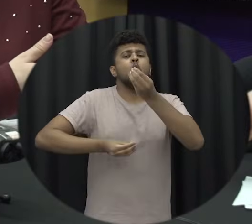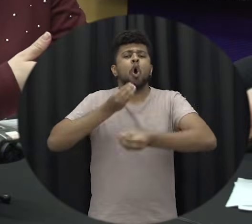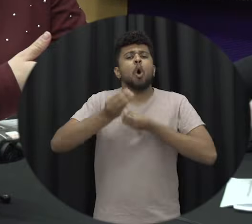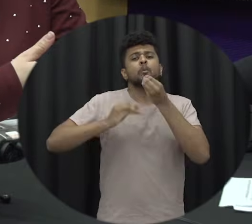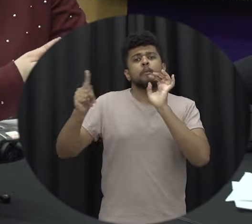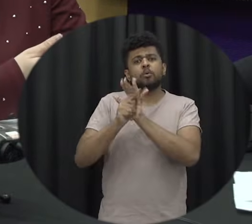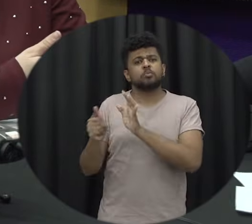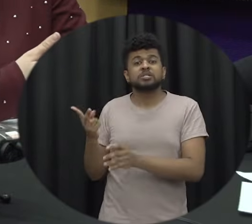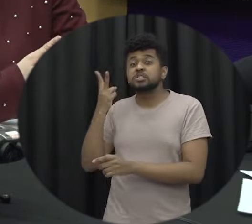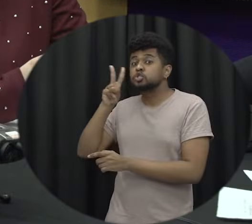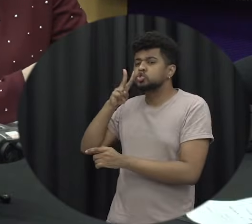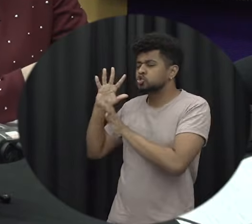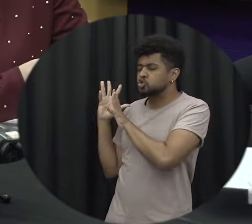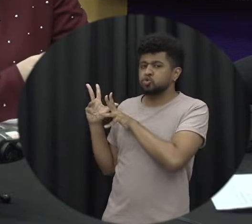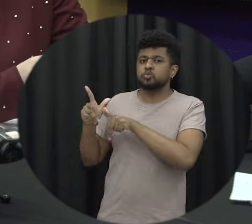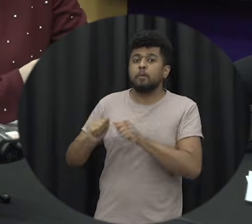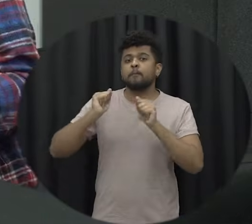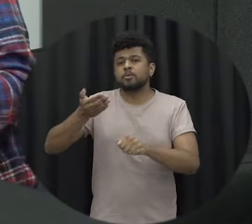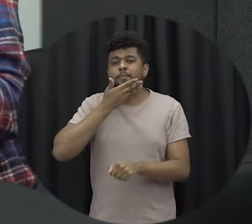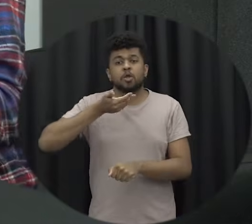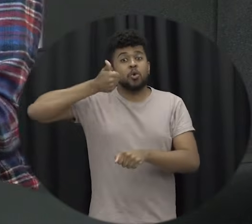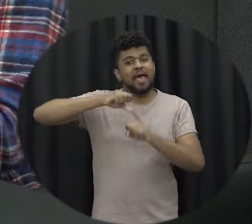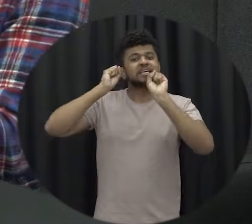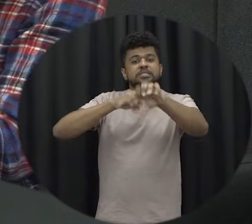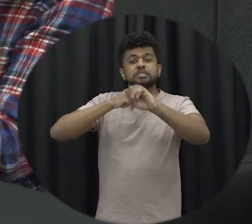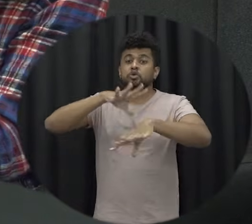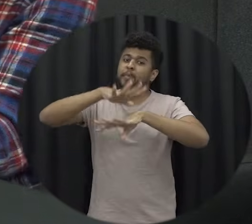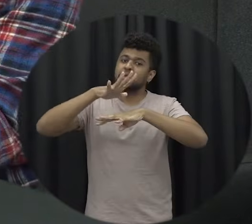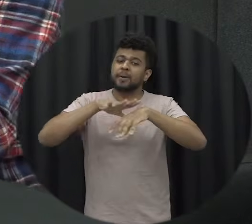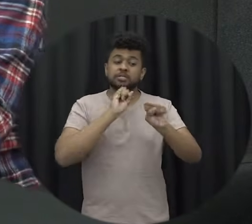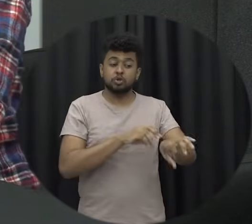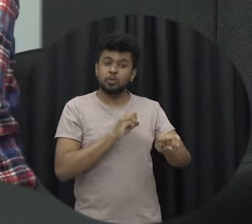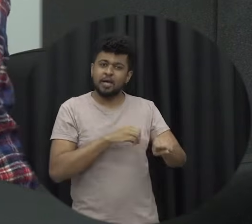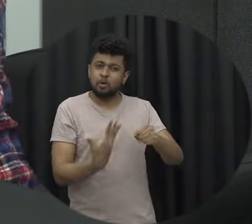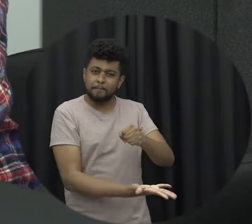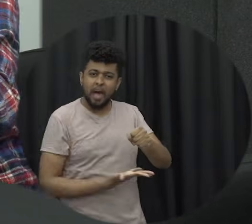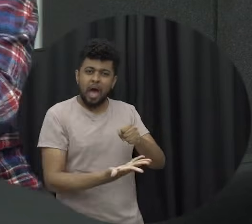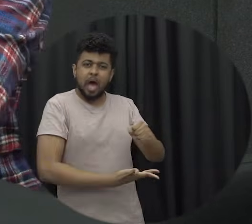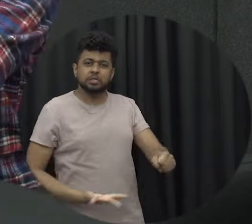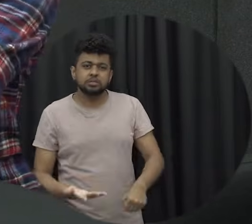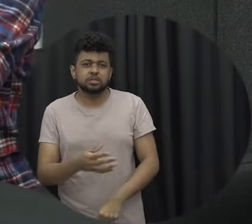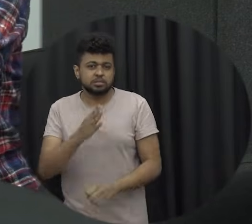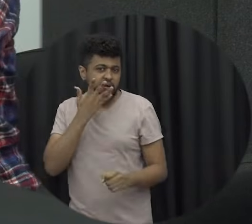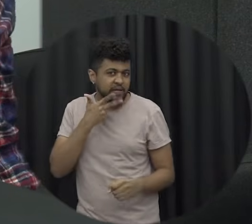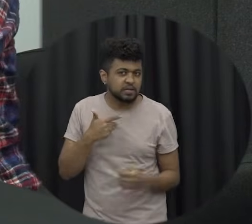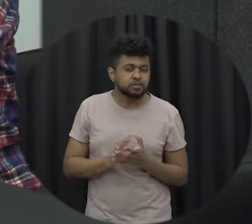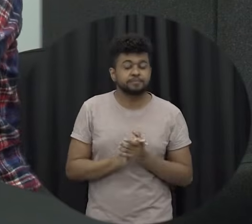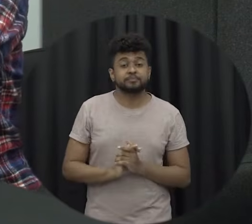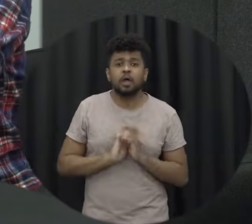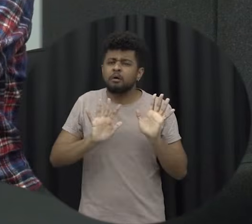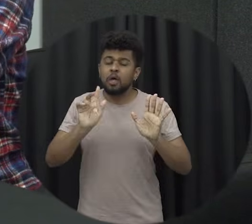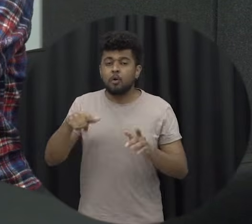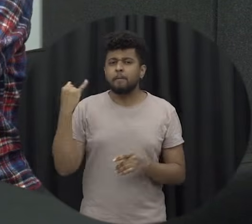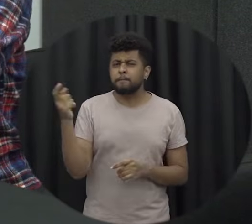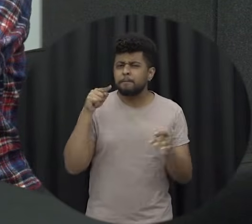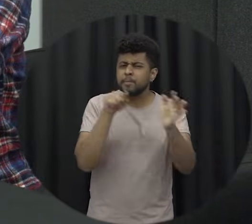da matemática na educação básica, professor? Bom, essa é uma pergunta que eu acho muito interessante, né, já que eu trabalho